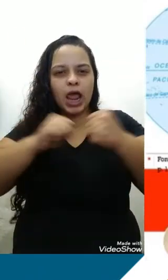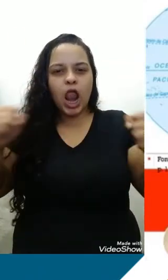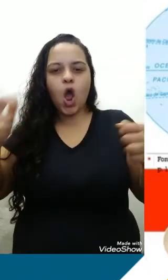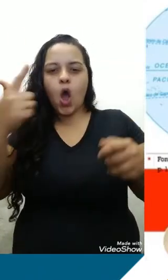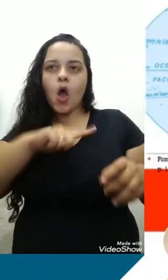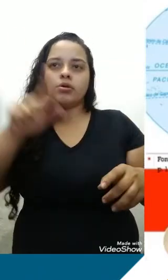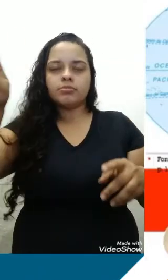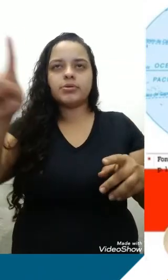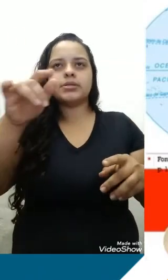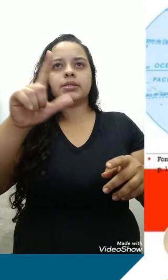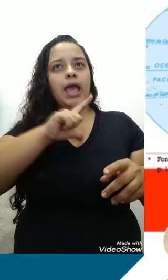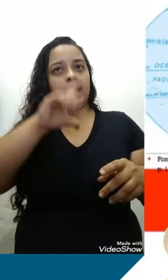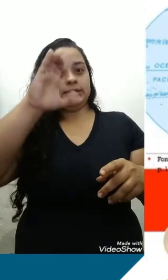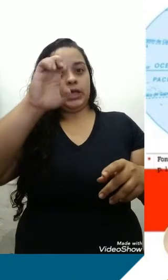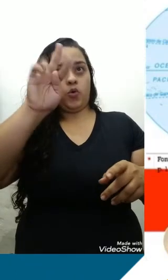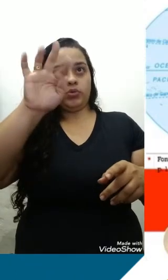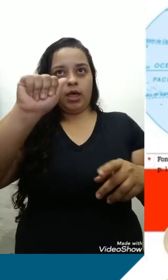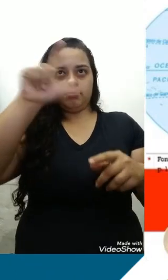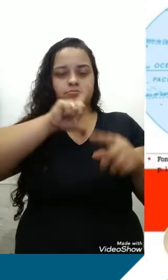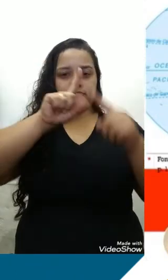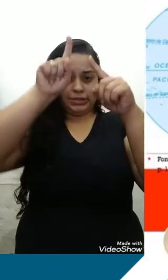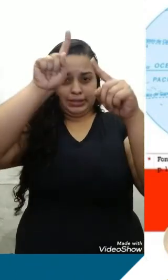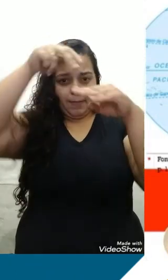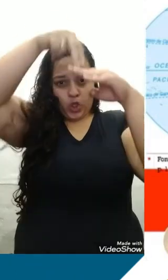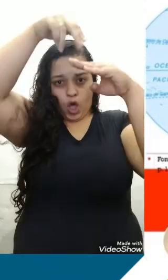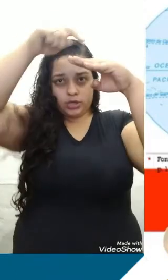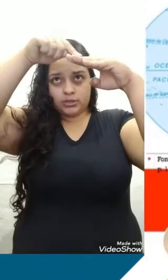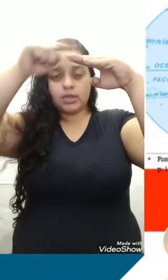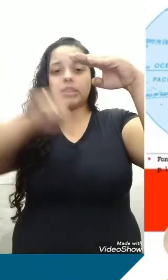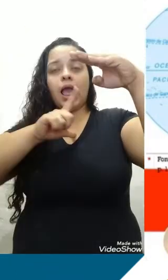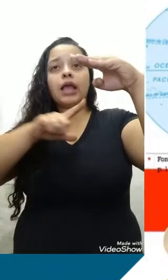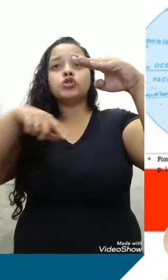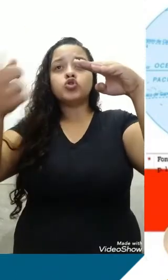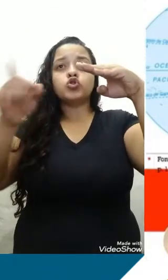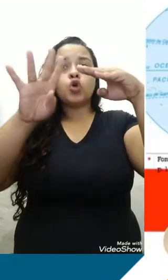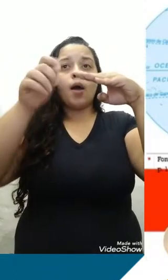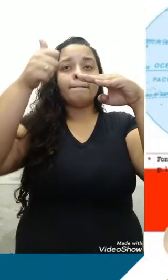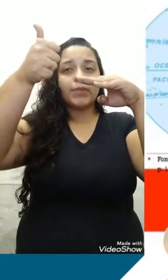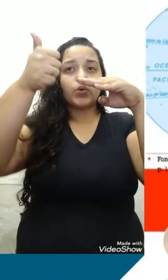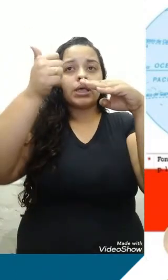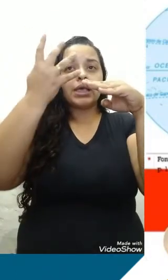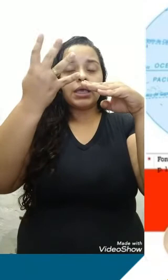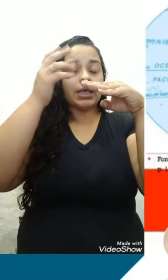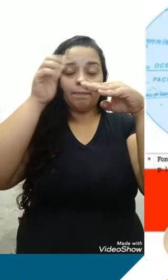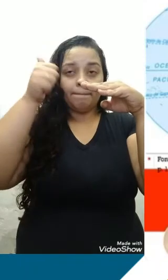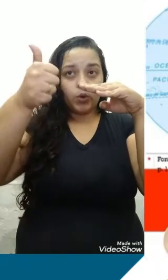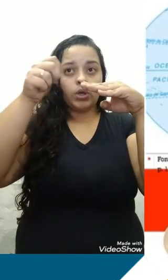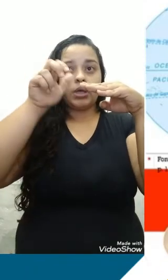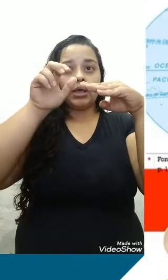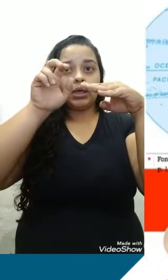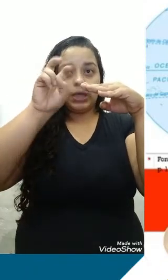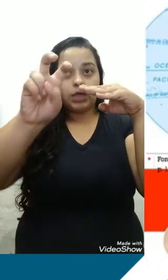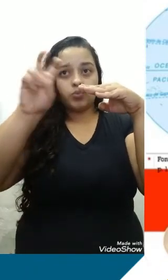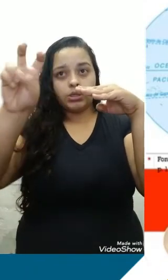Celta em 1415 e apenas em 1555 a chegada, né, desses portugueses na região